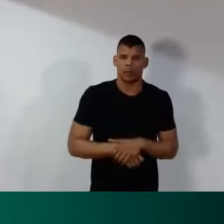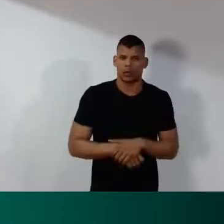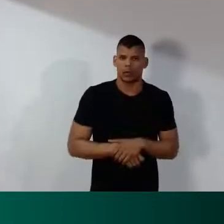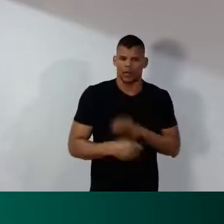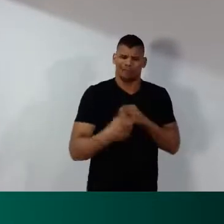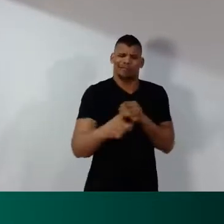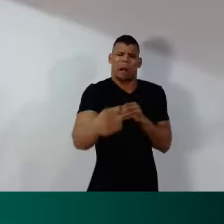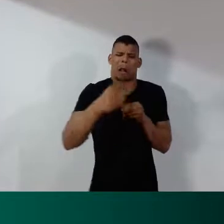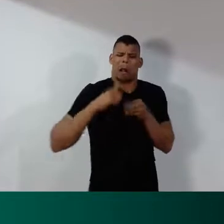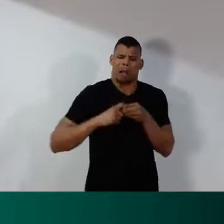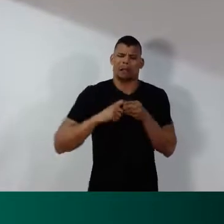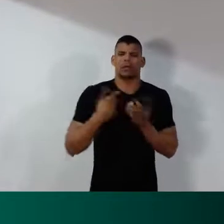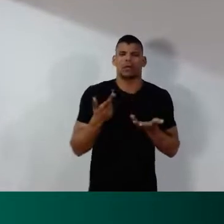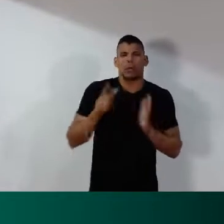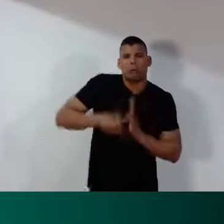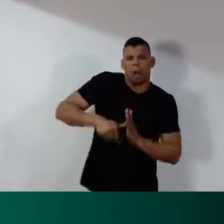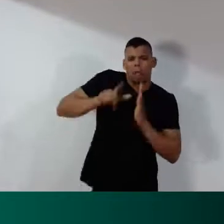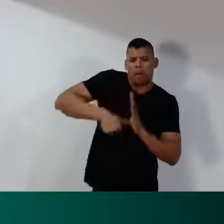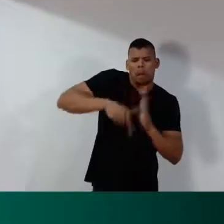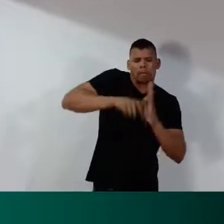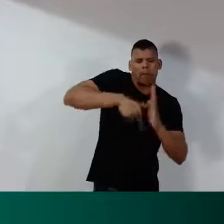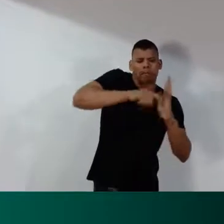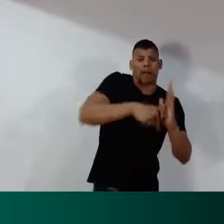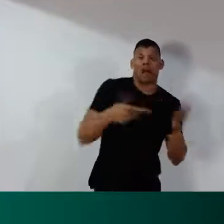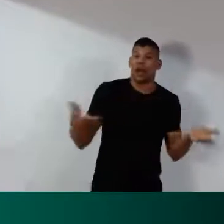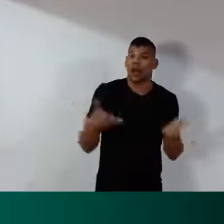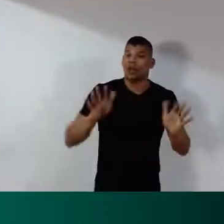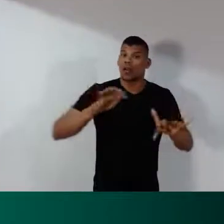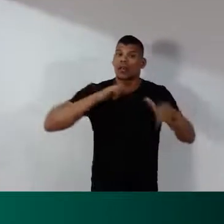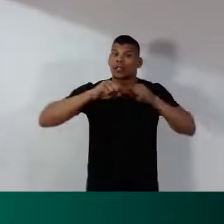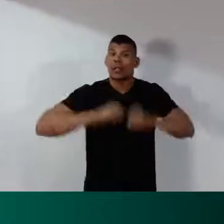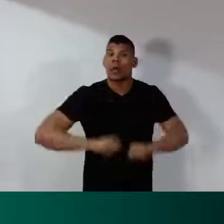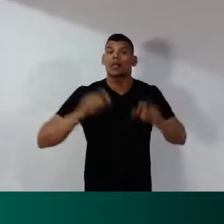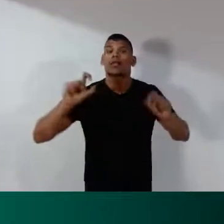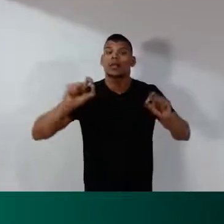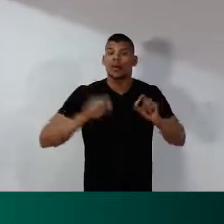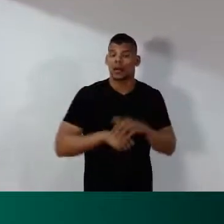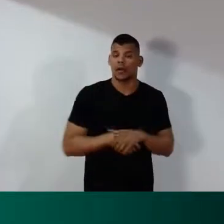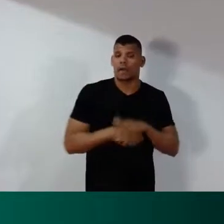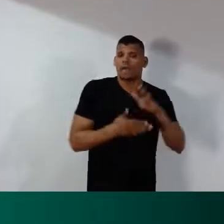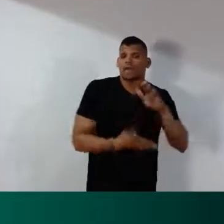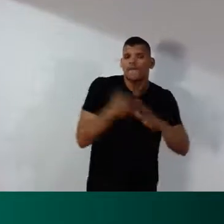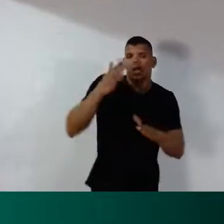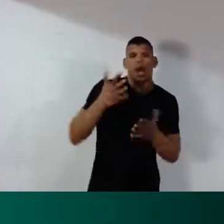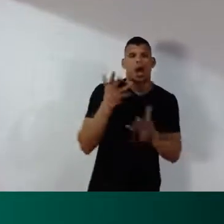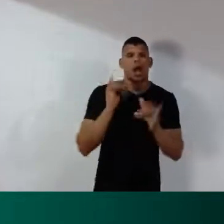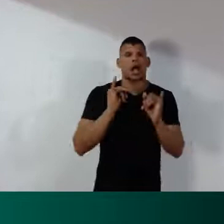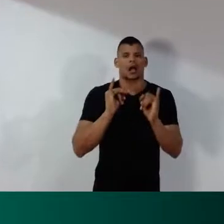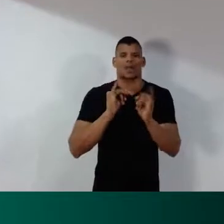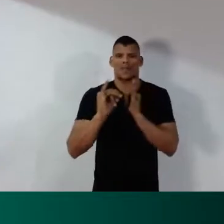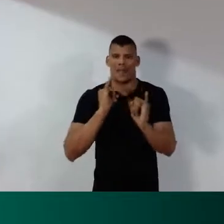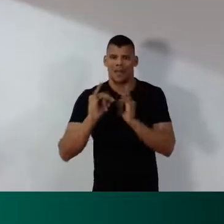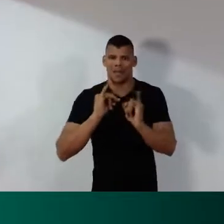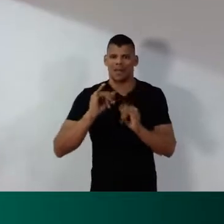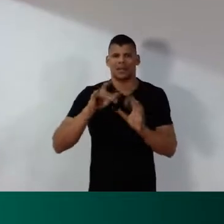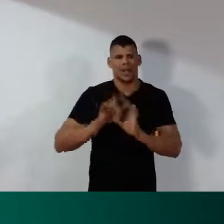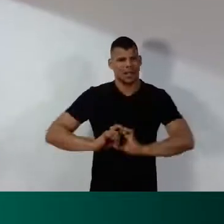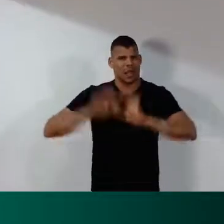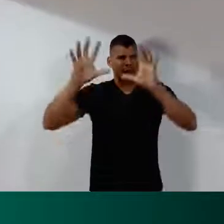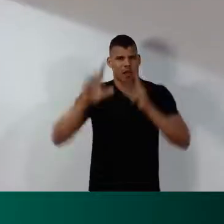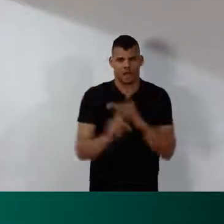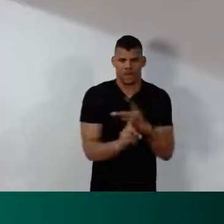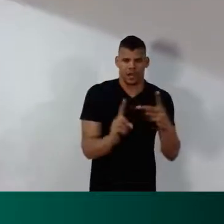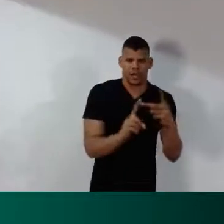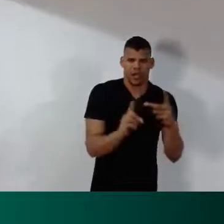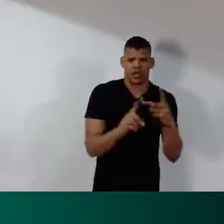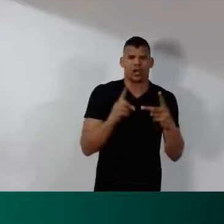digital era para a gente tá discutindo outras coisas para gente tá discutindo viagem espacial internet banda larga livre